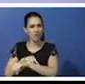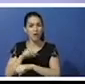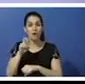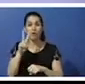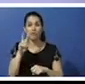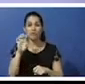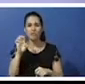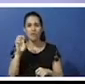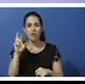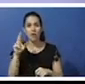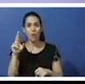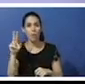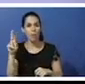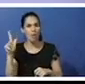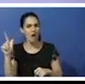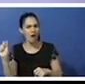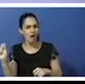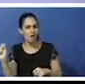Verruga.